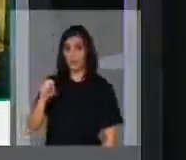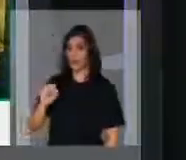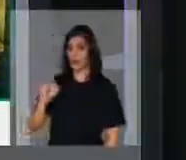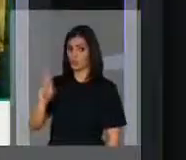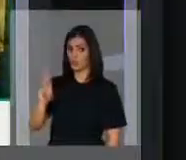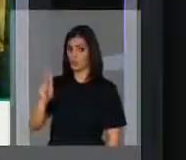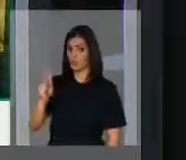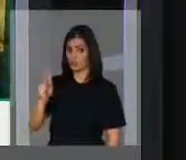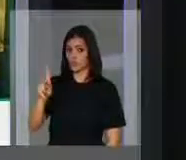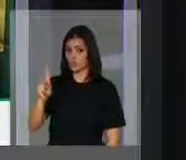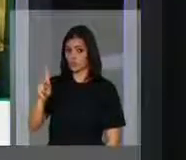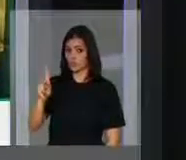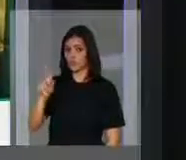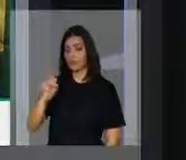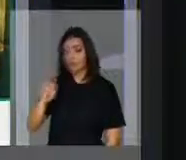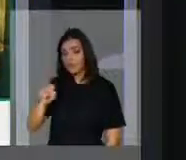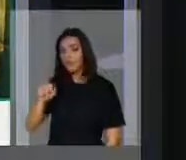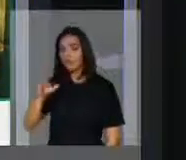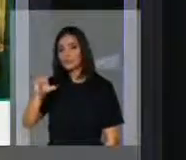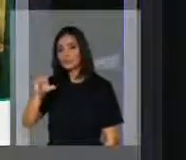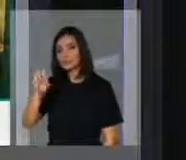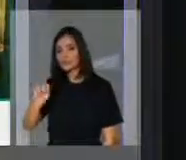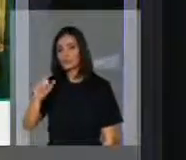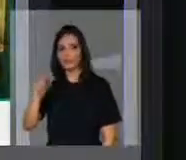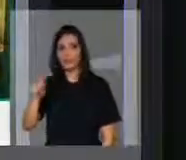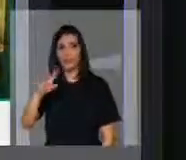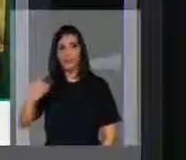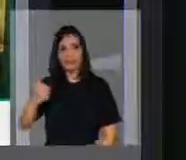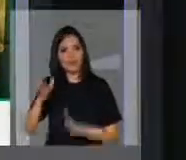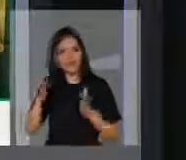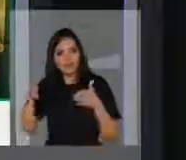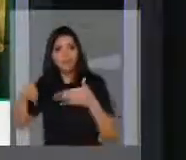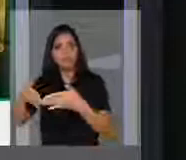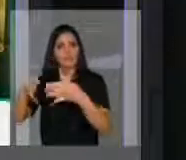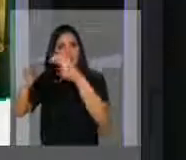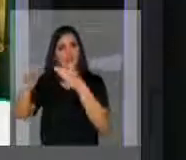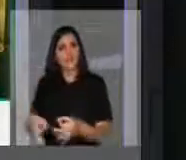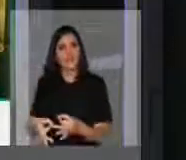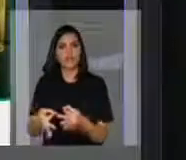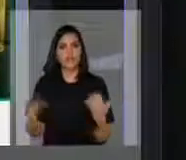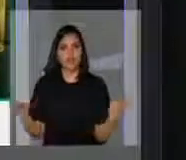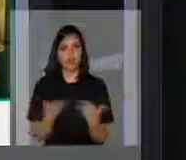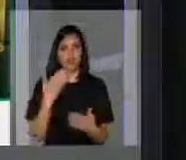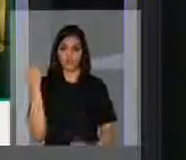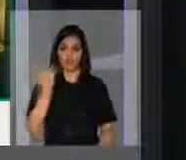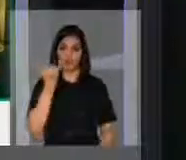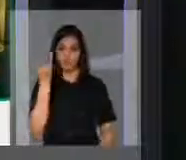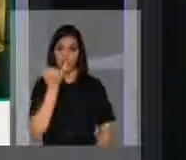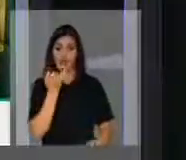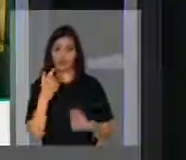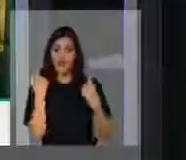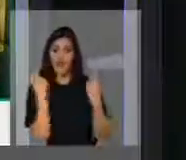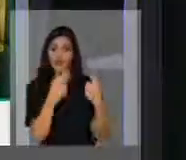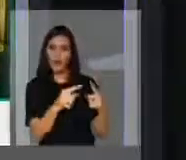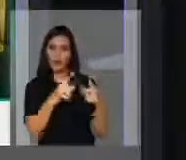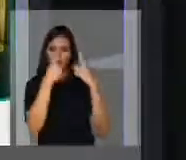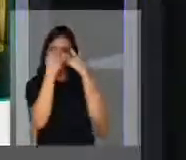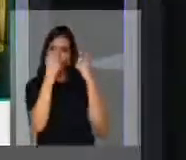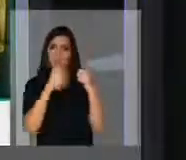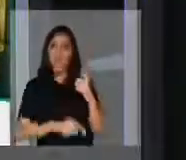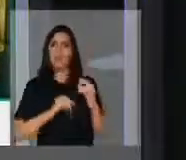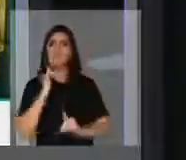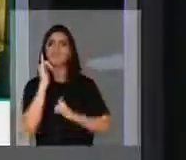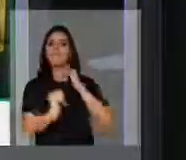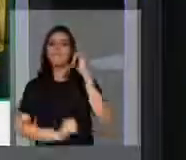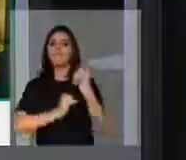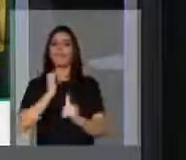nessa direção. Todo mundo sabe que hoje, uma das coisas mais importantes no combate à violência é a